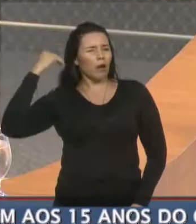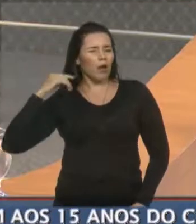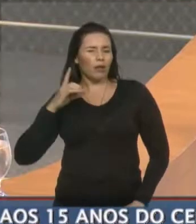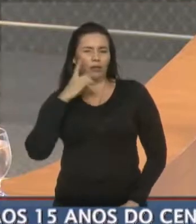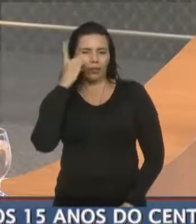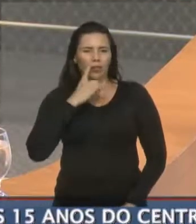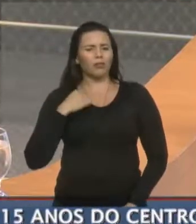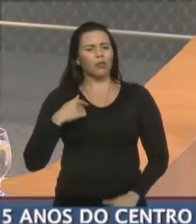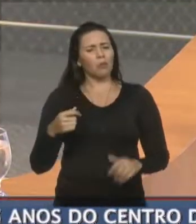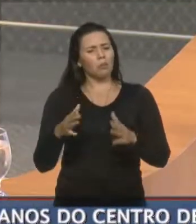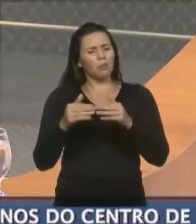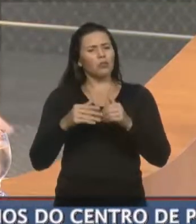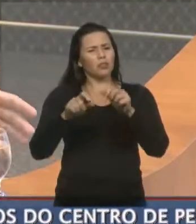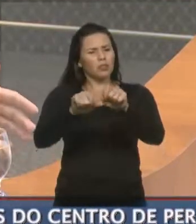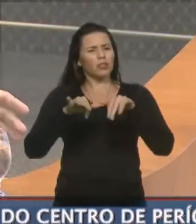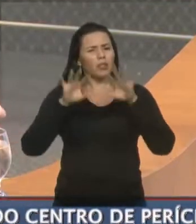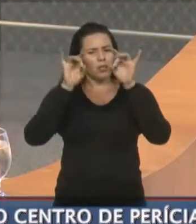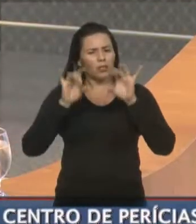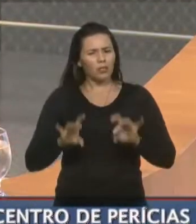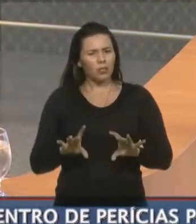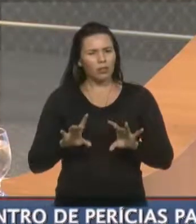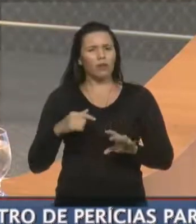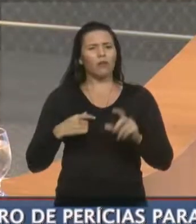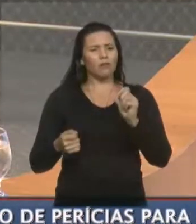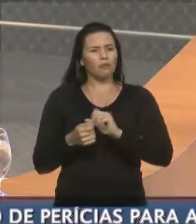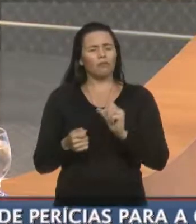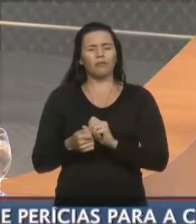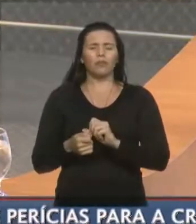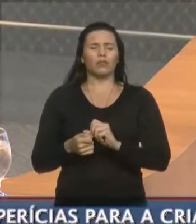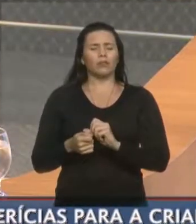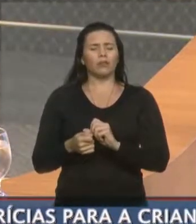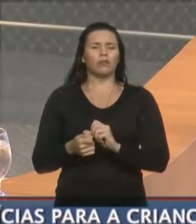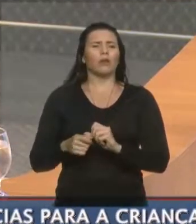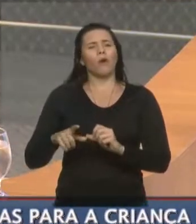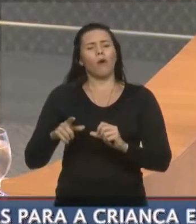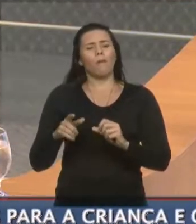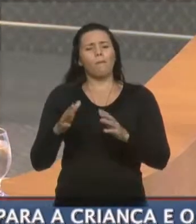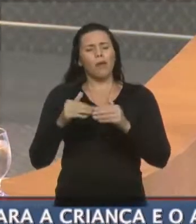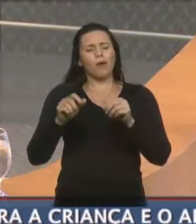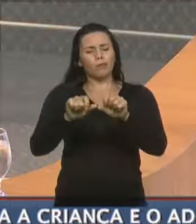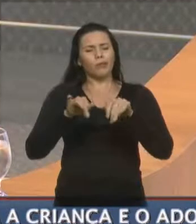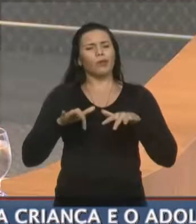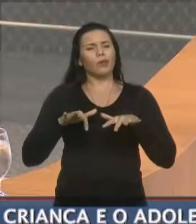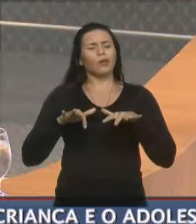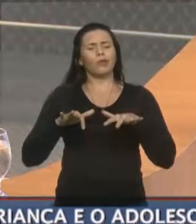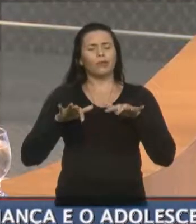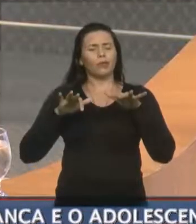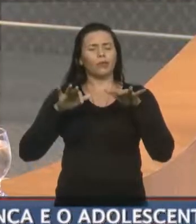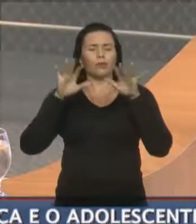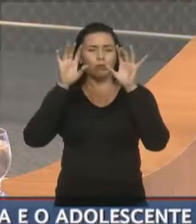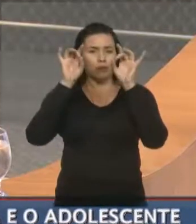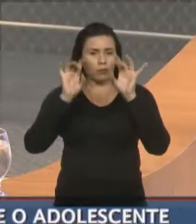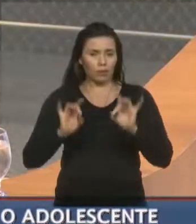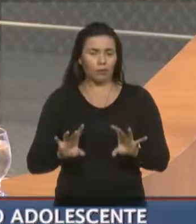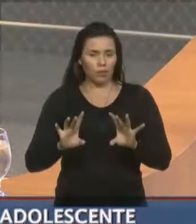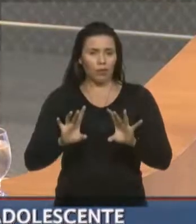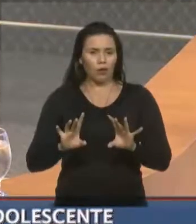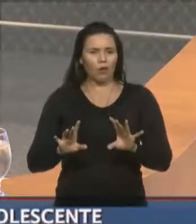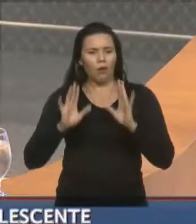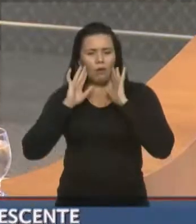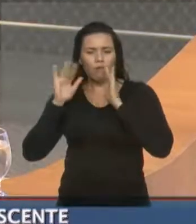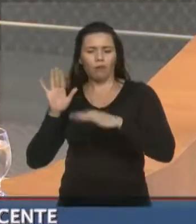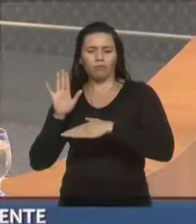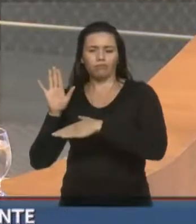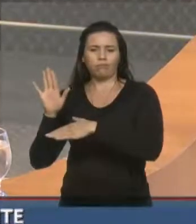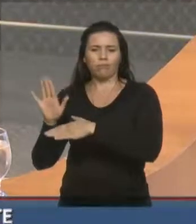aí meu filho vai perguntar, quem, pai? Capitão América? O Homem de Ferro? A Mulher Maravilha? Eu não, meu filho. Os funcionários, os servidores que